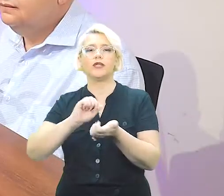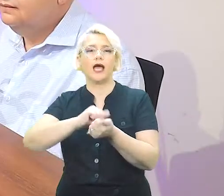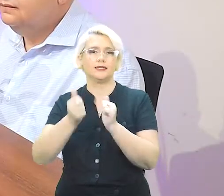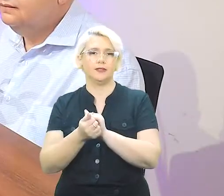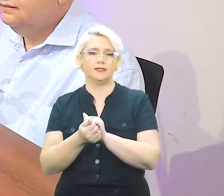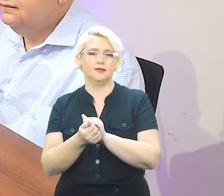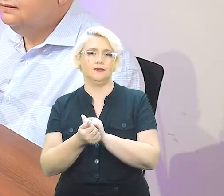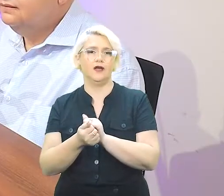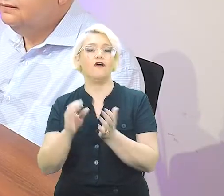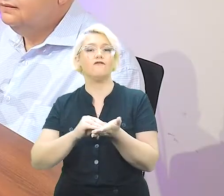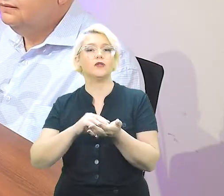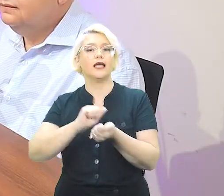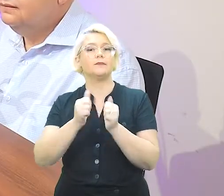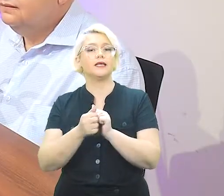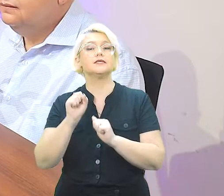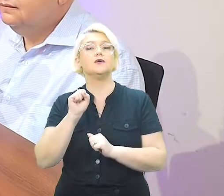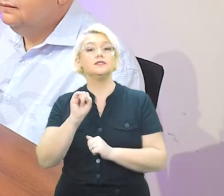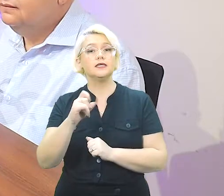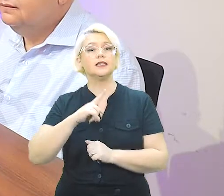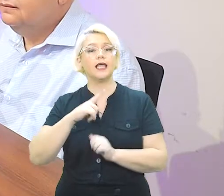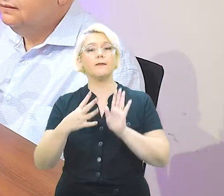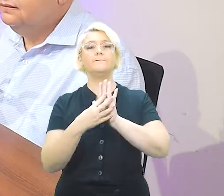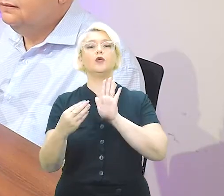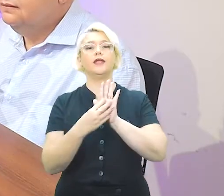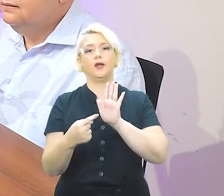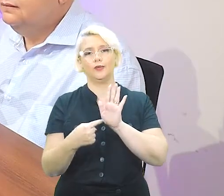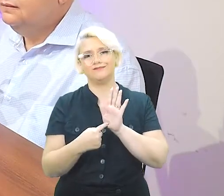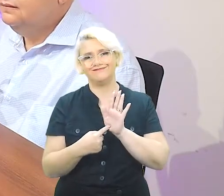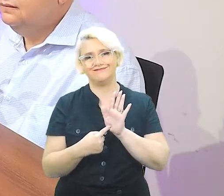existe inadaptação quando existe um modelo.